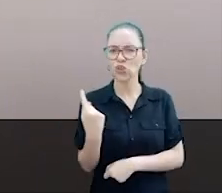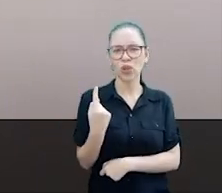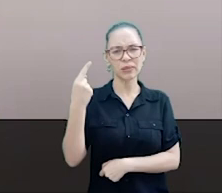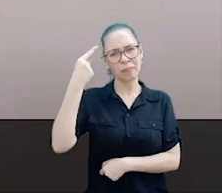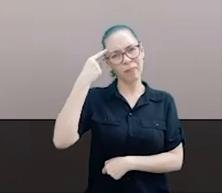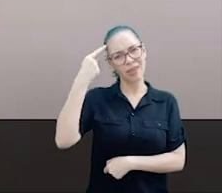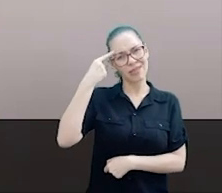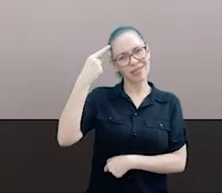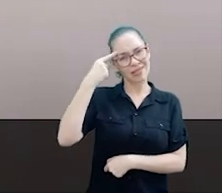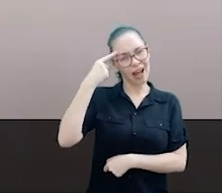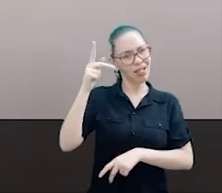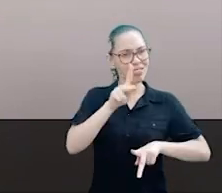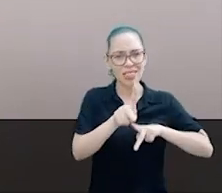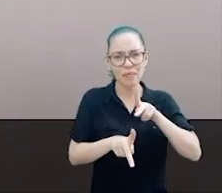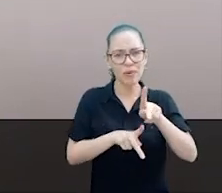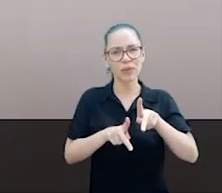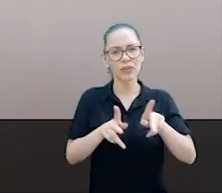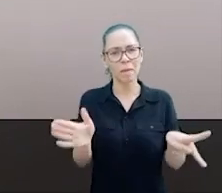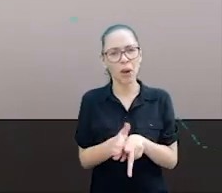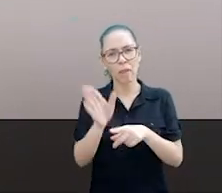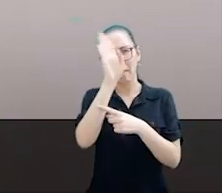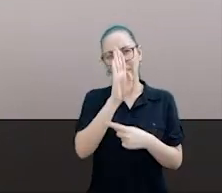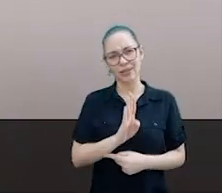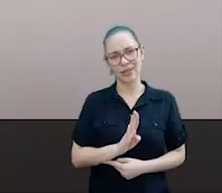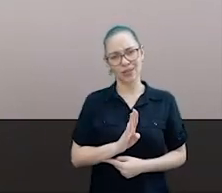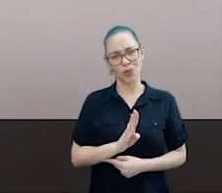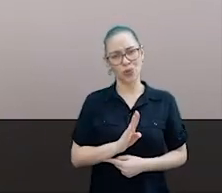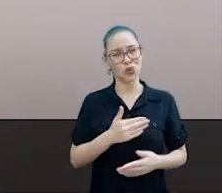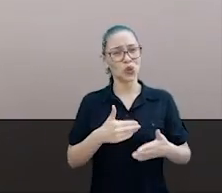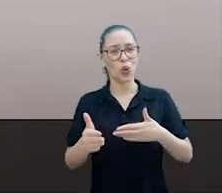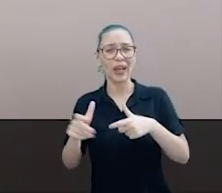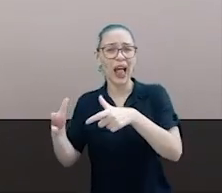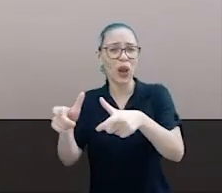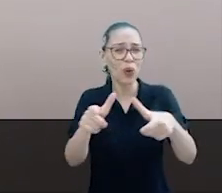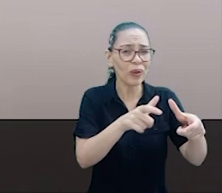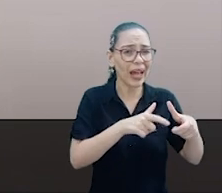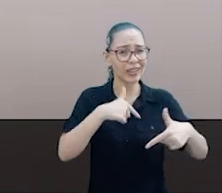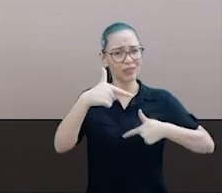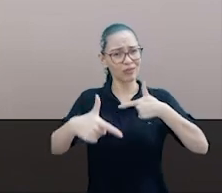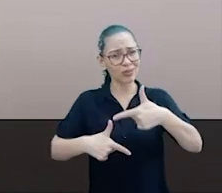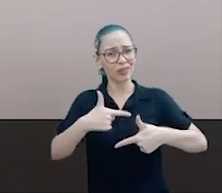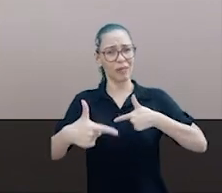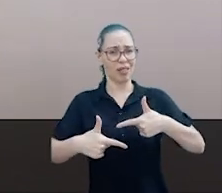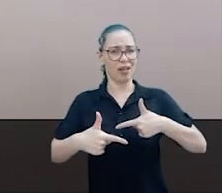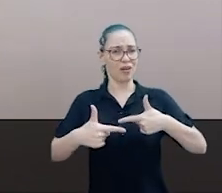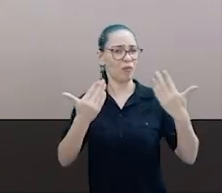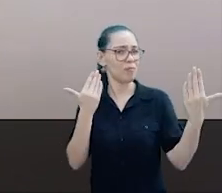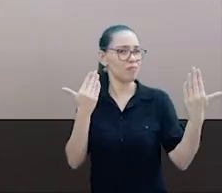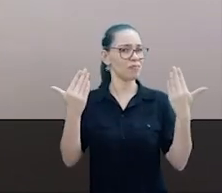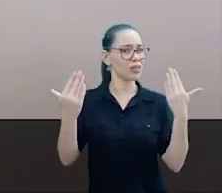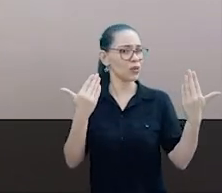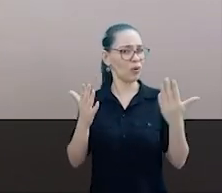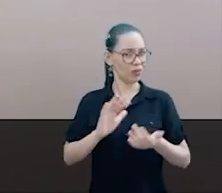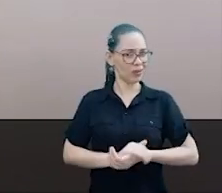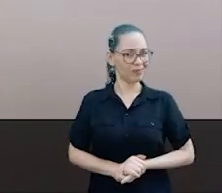que representasse a demanda da população brasileira nos seus mais diversos aspectos e diversas áreas de atuação